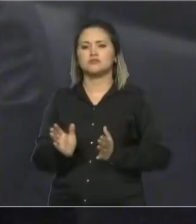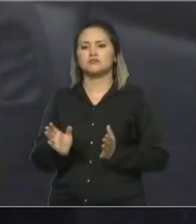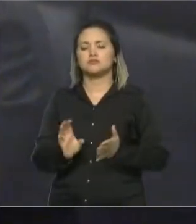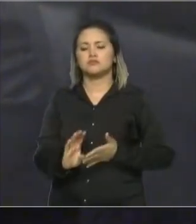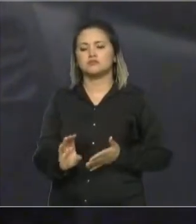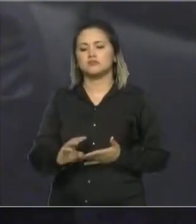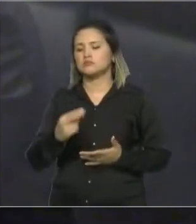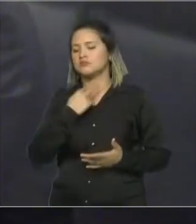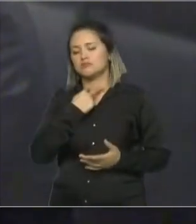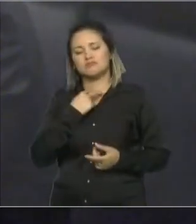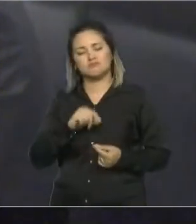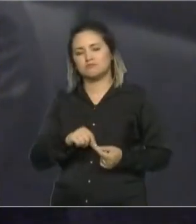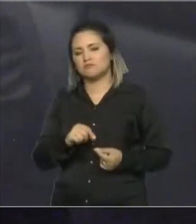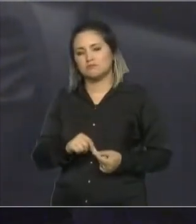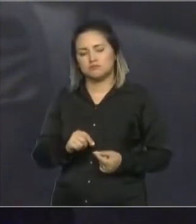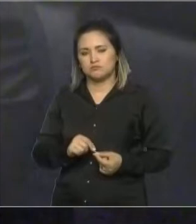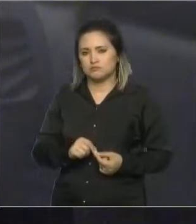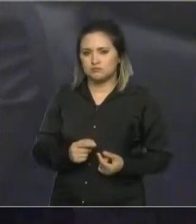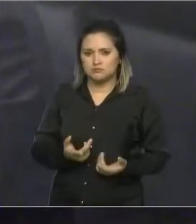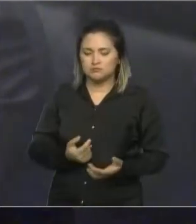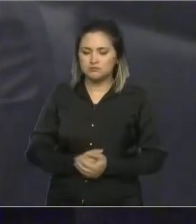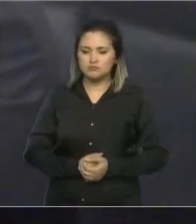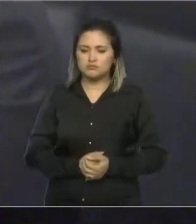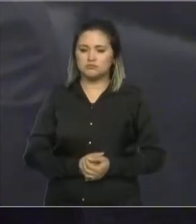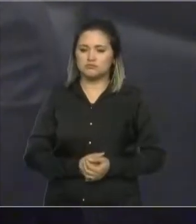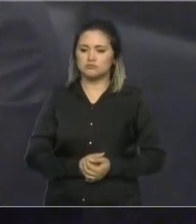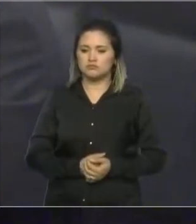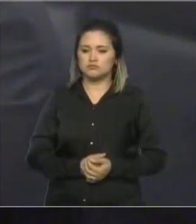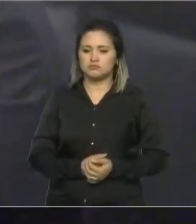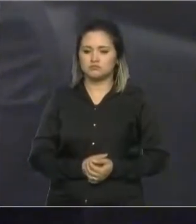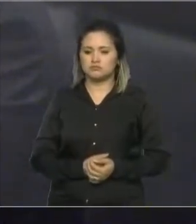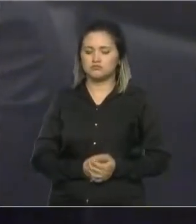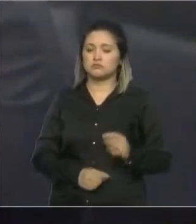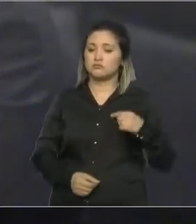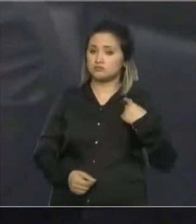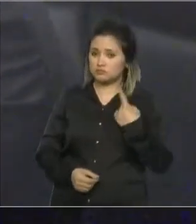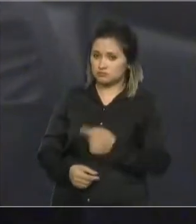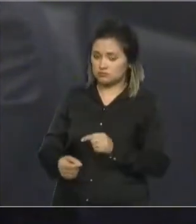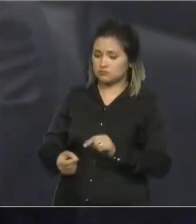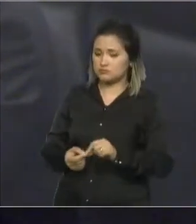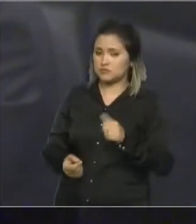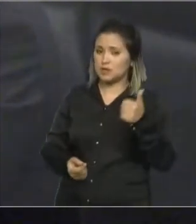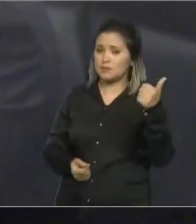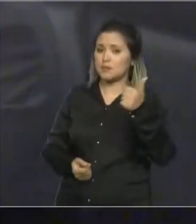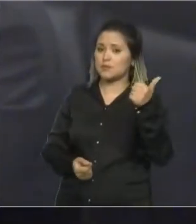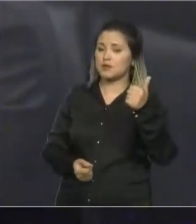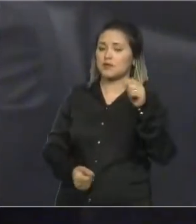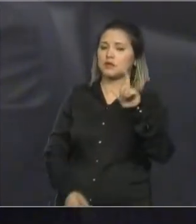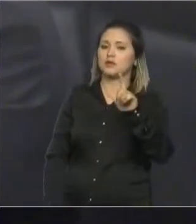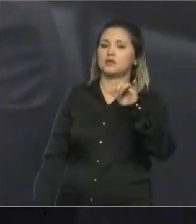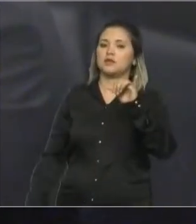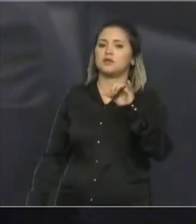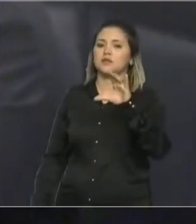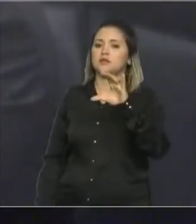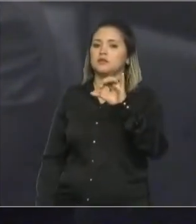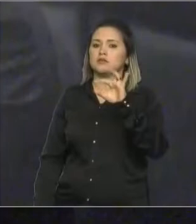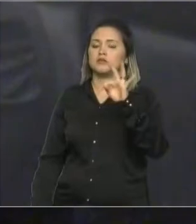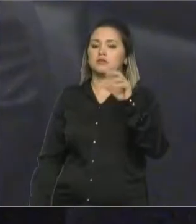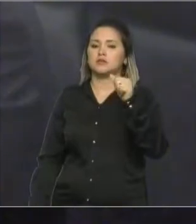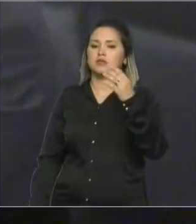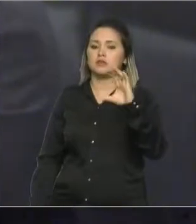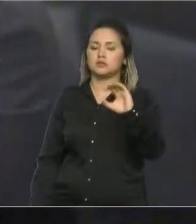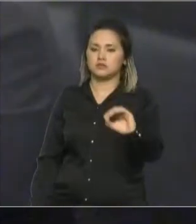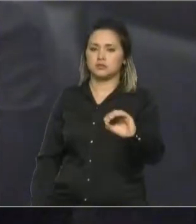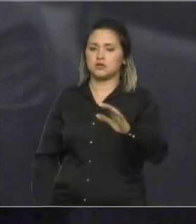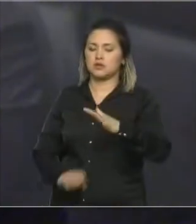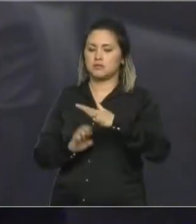pode de forma nenhuma ser conivente. Nós fizemos lá o primeiro processo licitatório de empresa